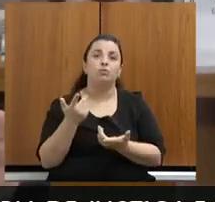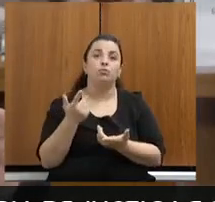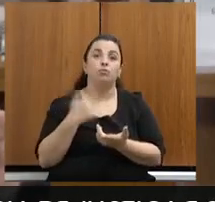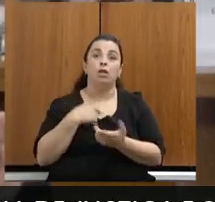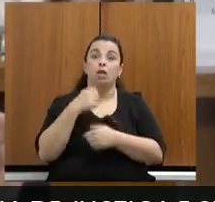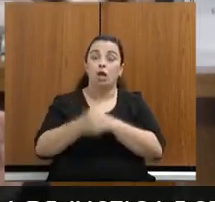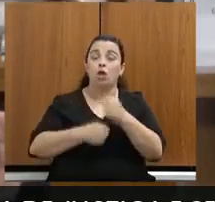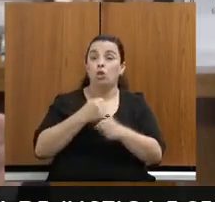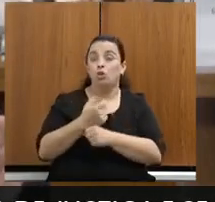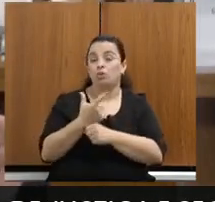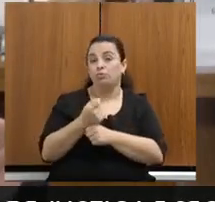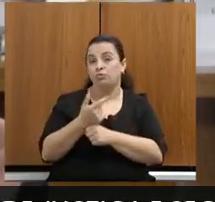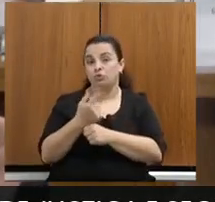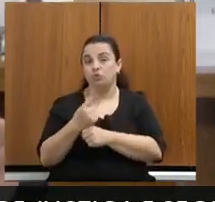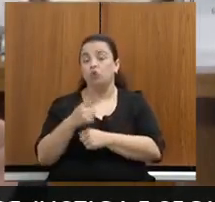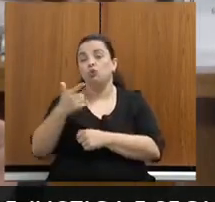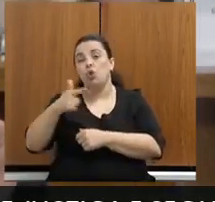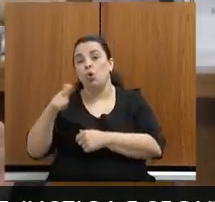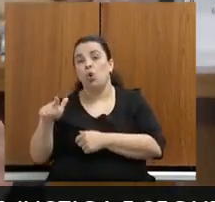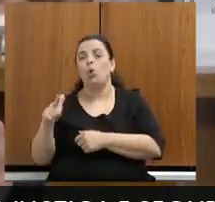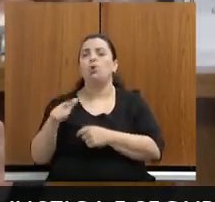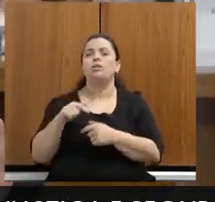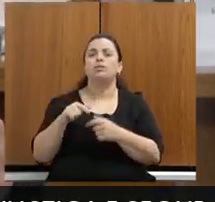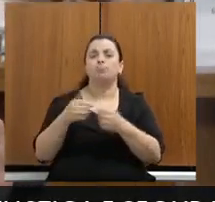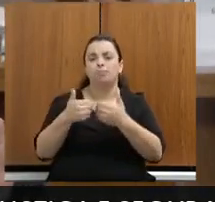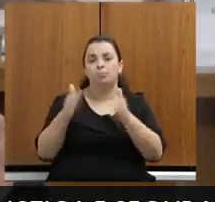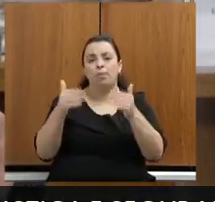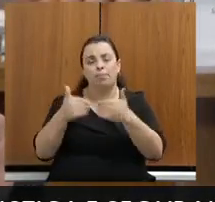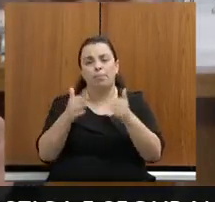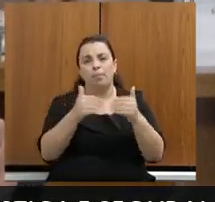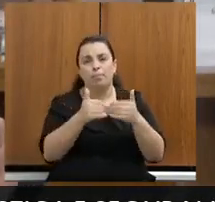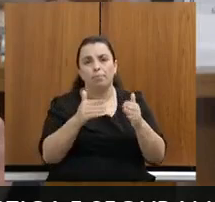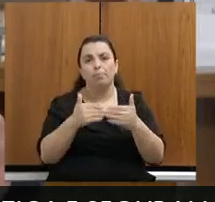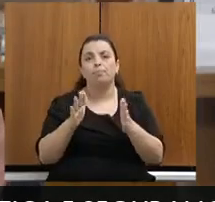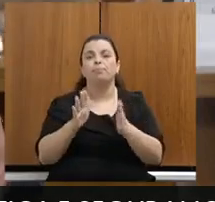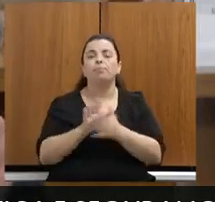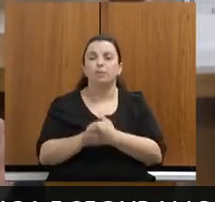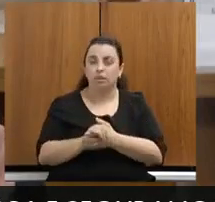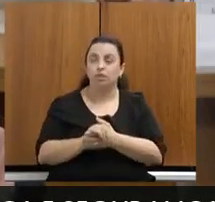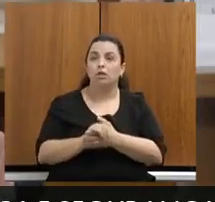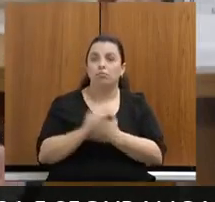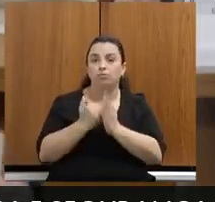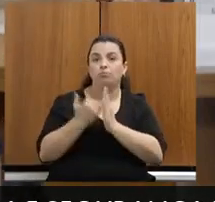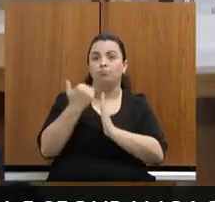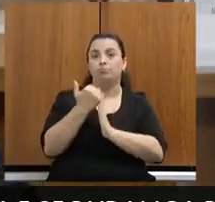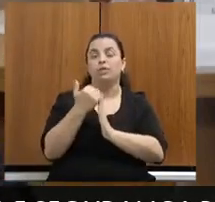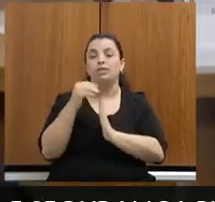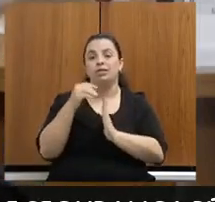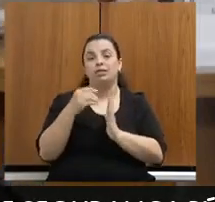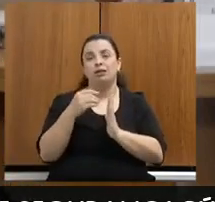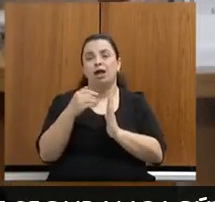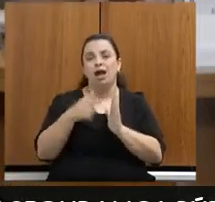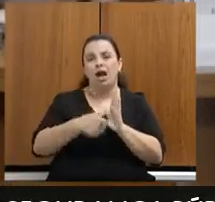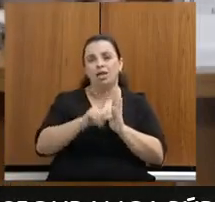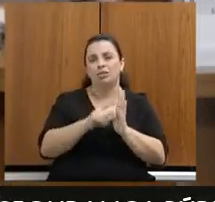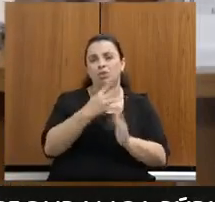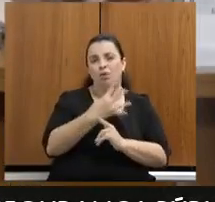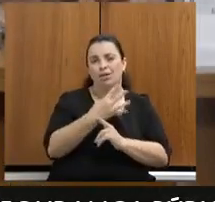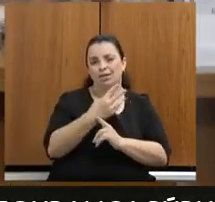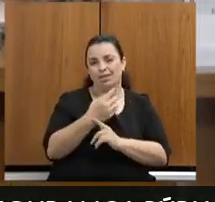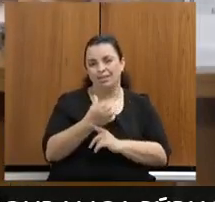de várias unidades também EA expansão do número de unidade de prevenção à criminalidade 5:46 para 56 como eu falei no começo